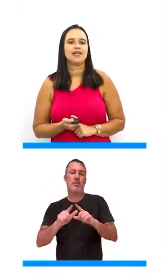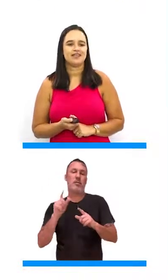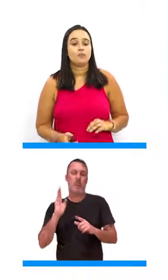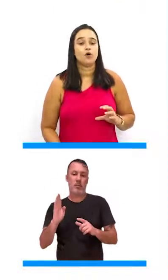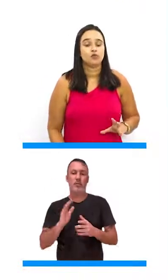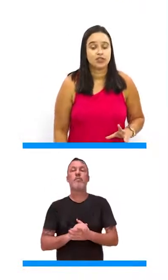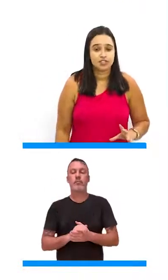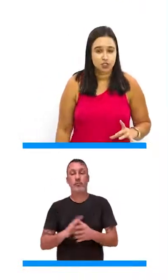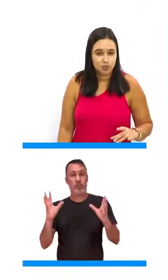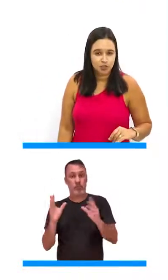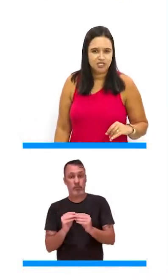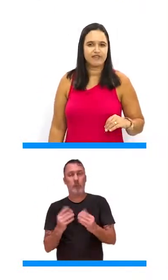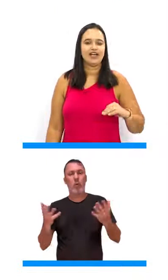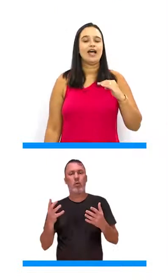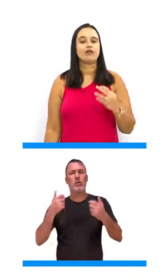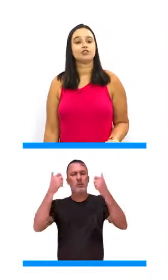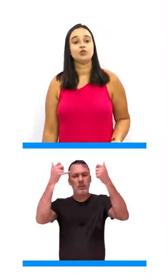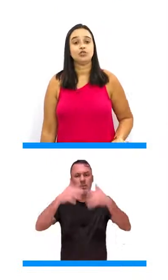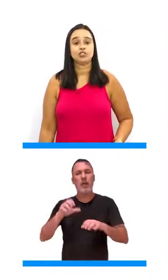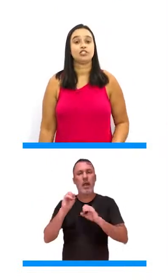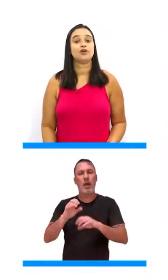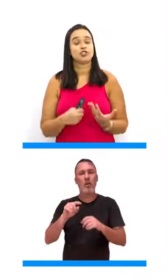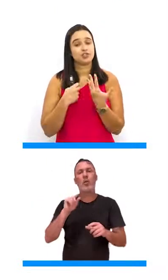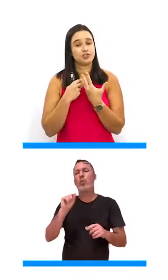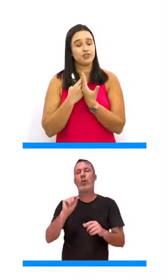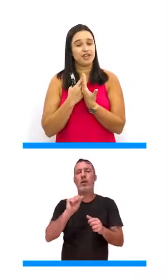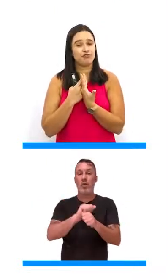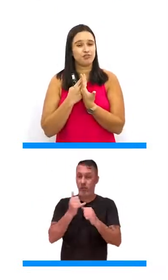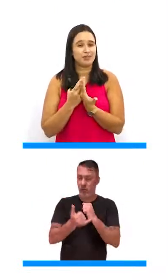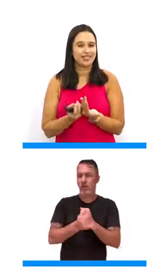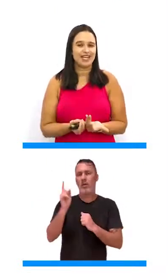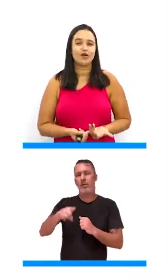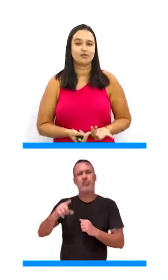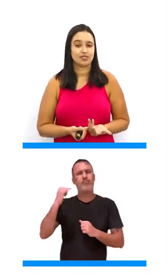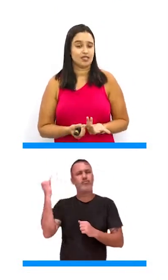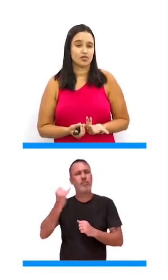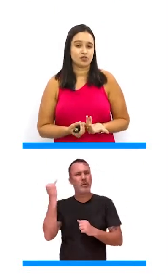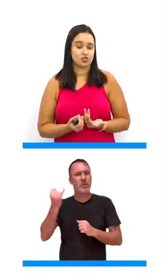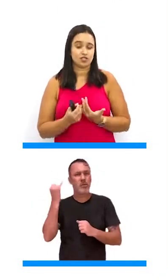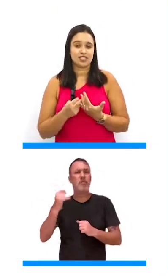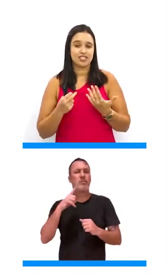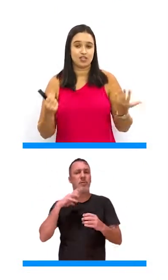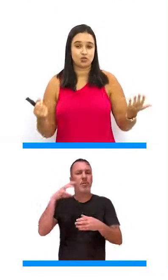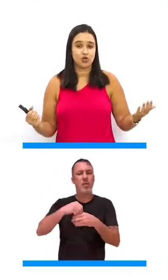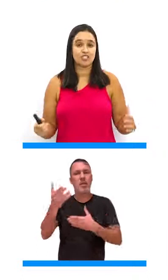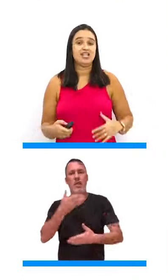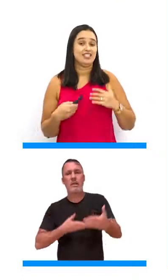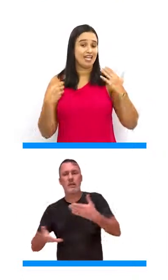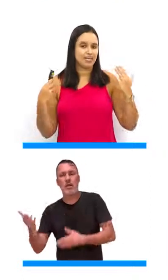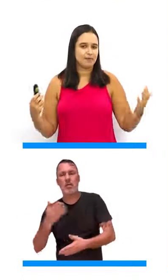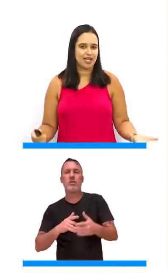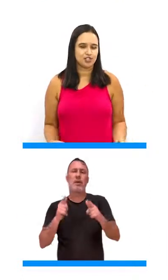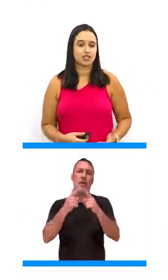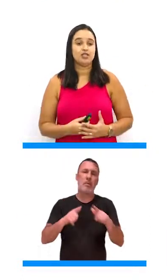questão B. Bom, então a gente pode observar na aula de hoje que o adjetivo é fundamental nas nossas interações,